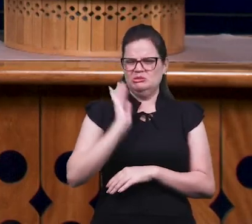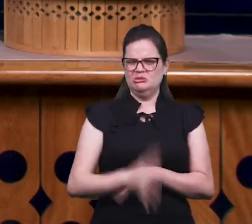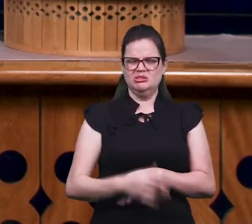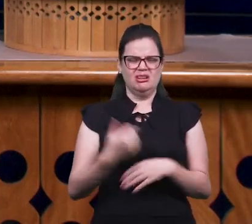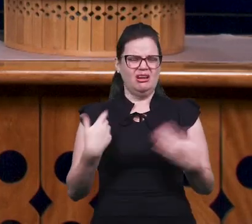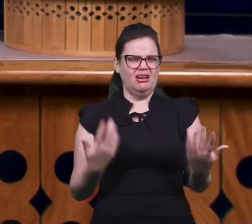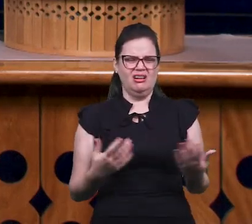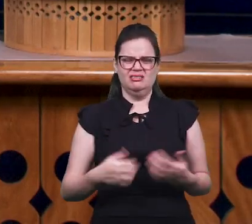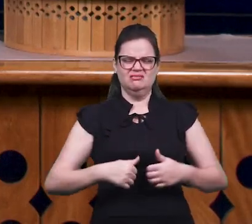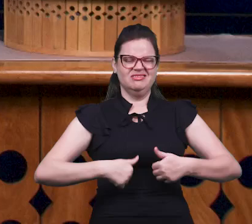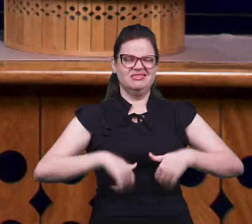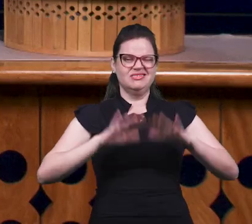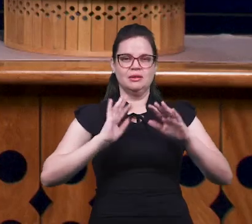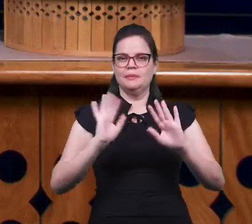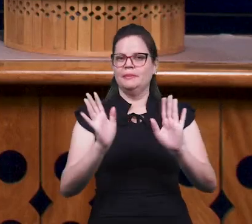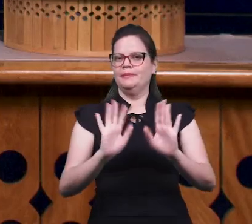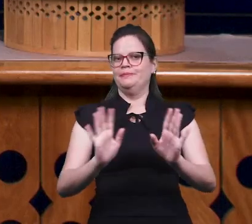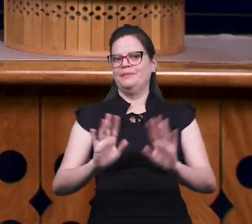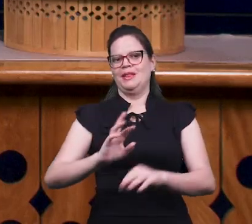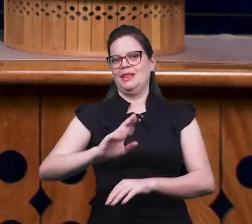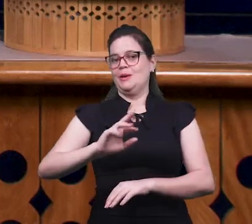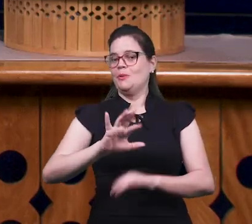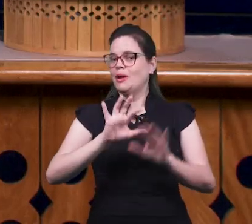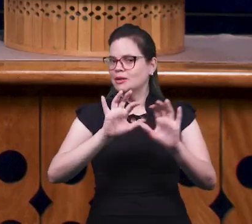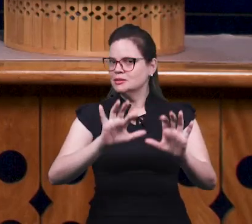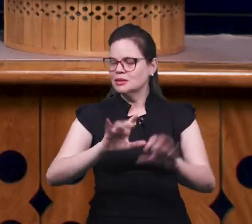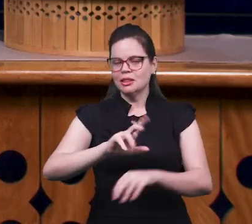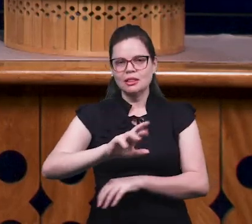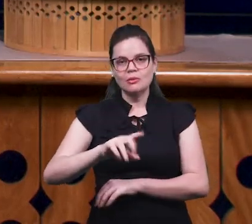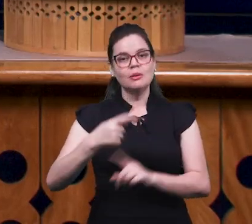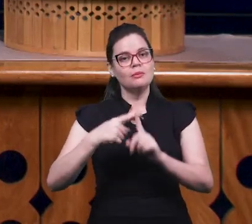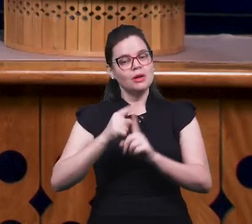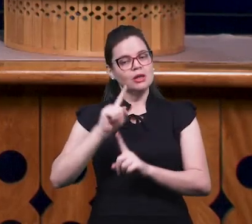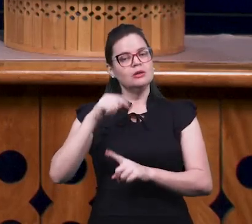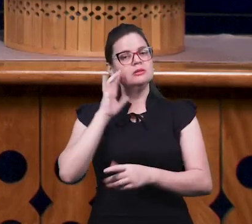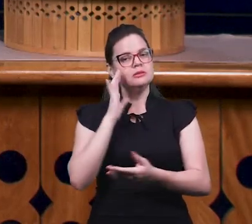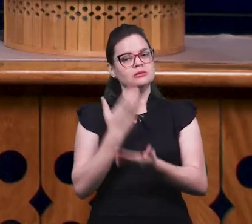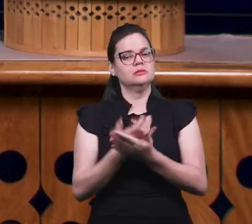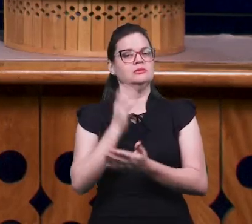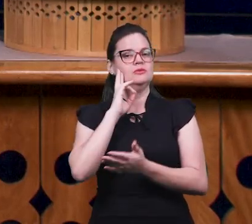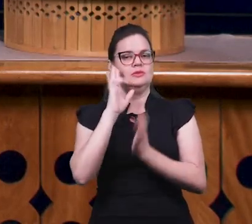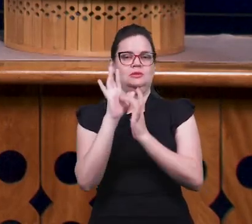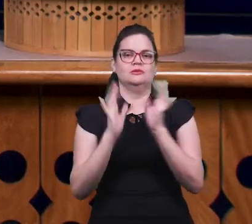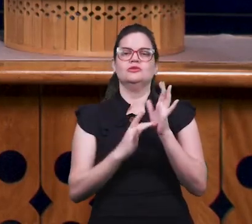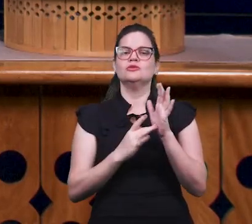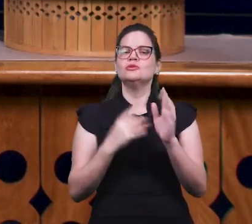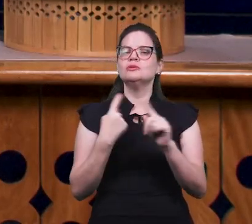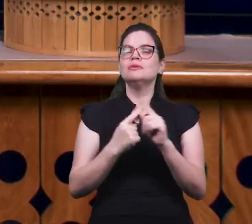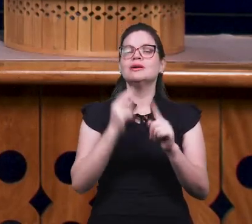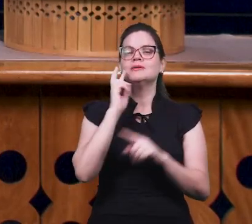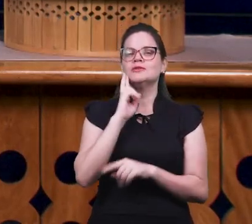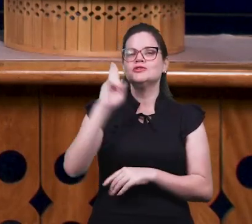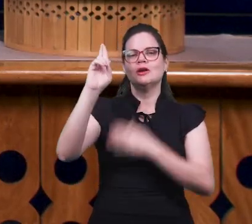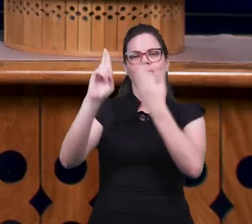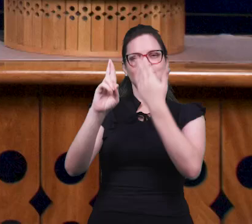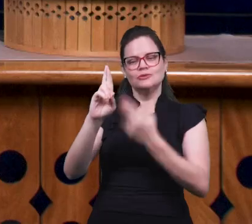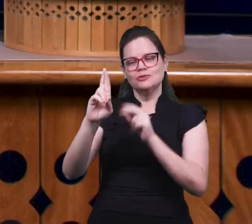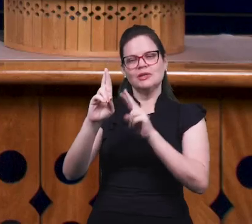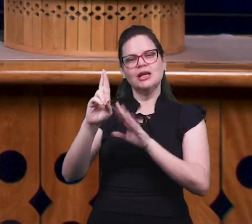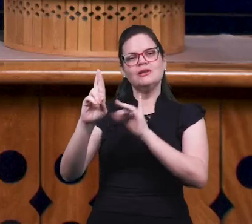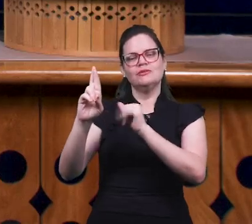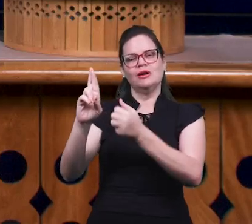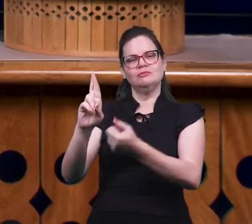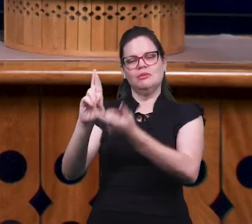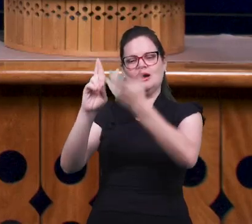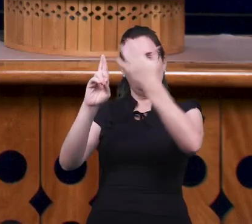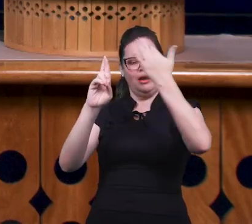né? Mas a vida não é assim, a vida é crer no Senhor Jesus e saber que Jesus, ele veio para mudar o tempo e as